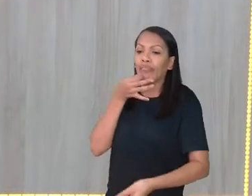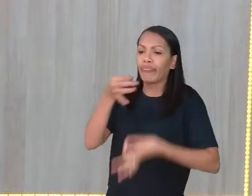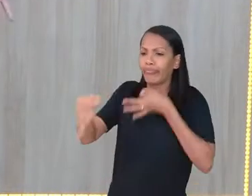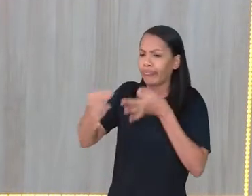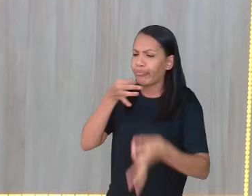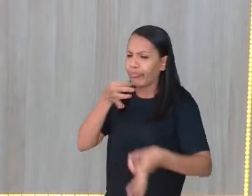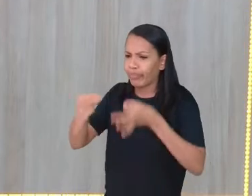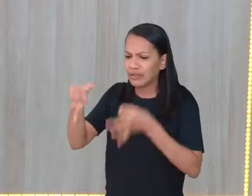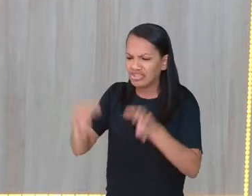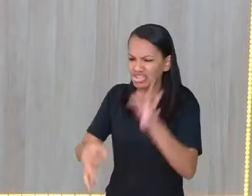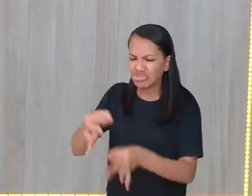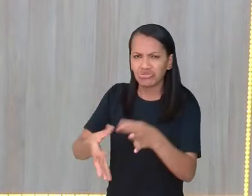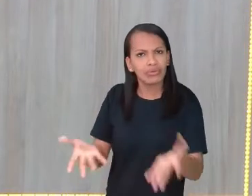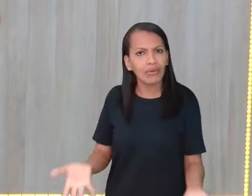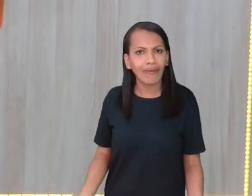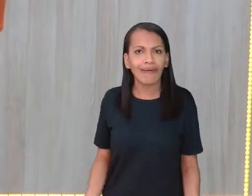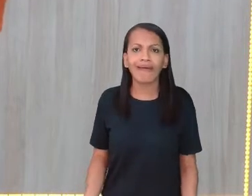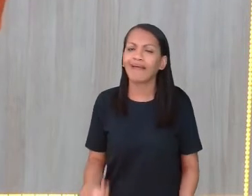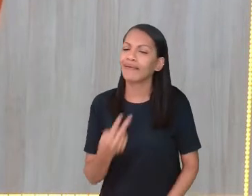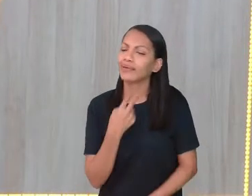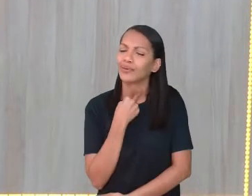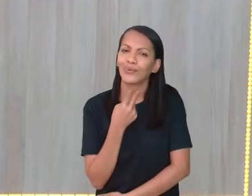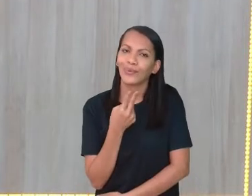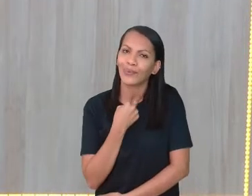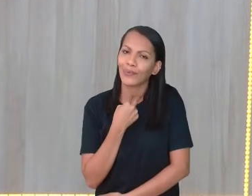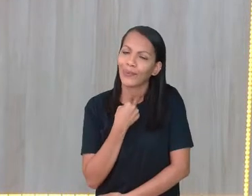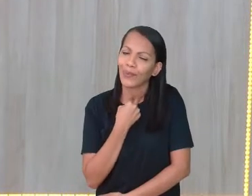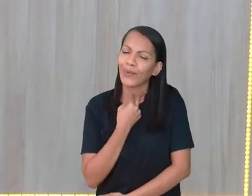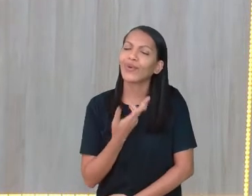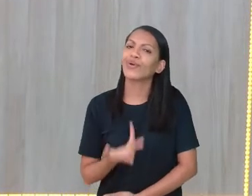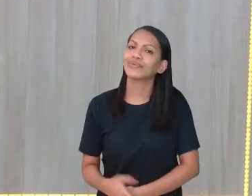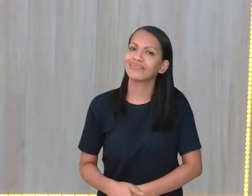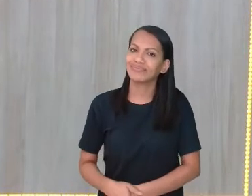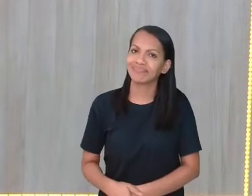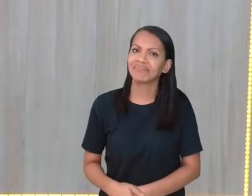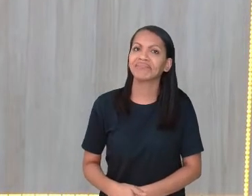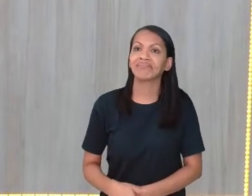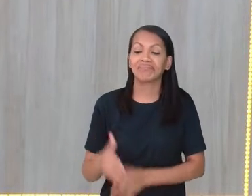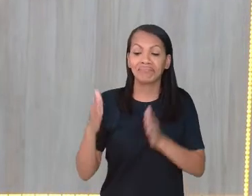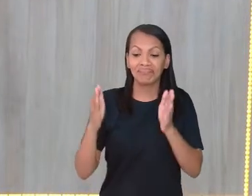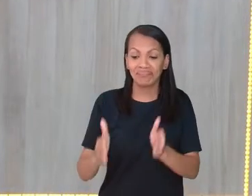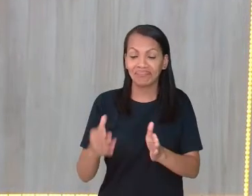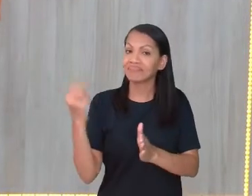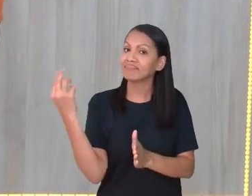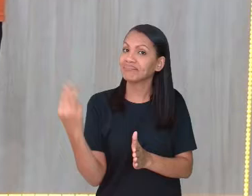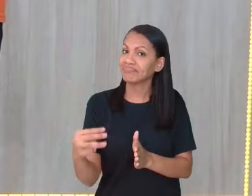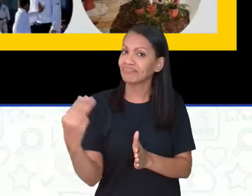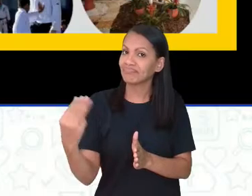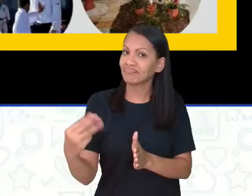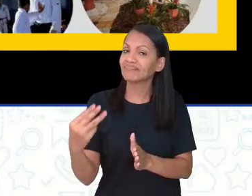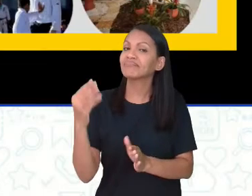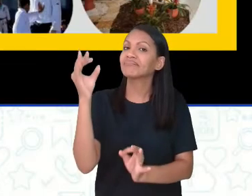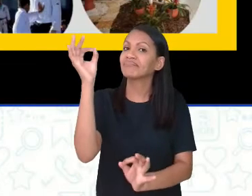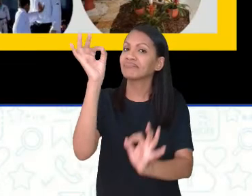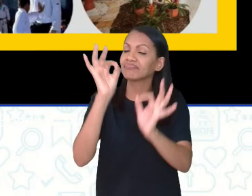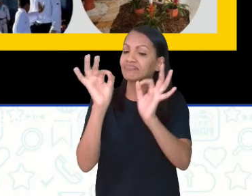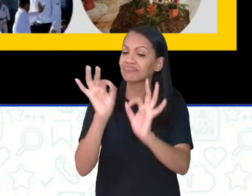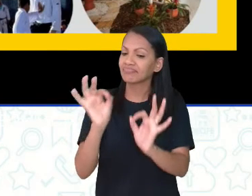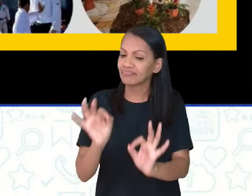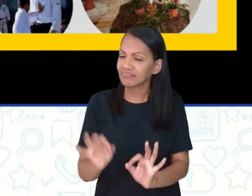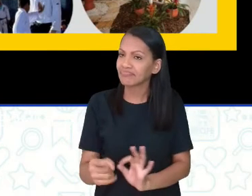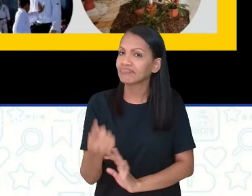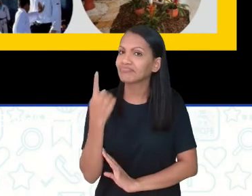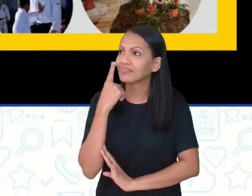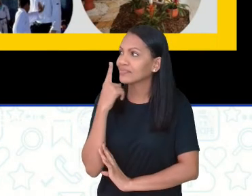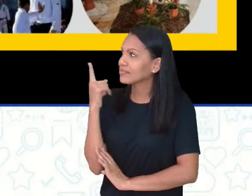amor e dedicação representar o nosso país. Na terceira parte que nós temos aí, destrinchando esse artigo